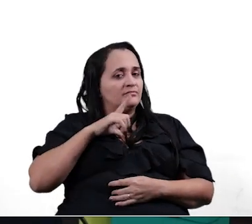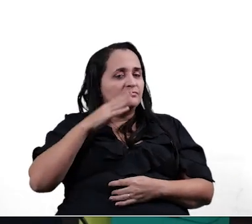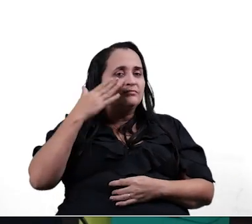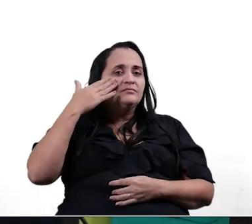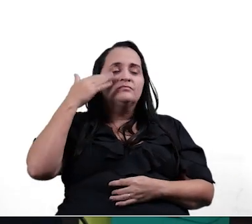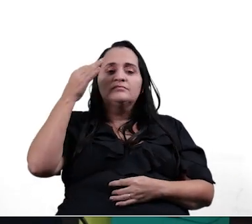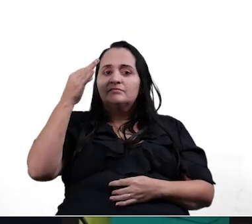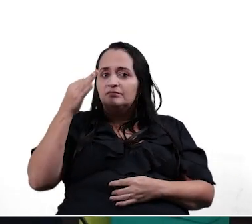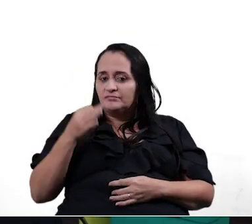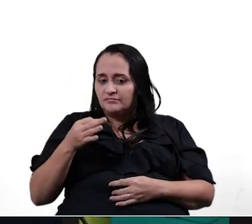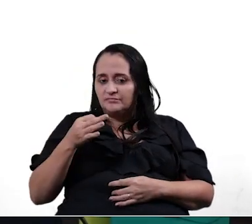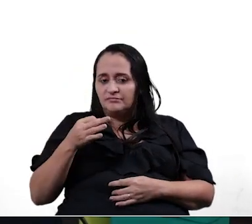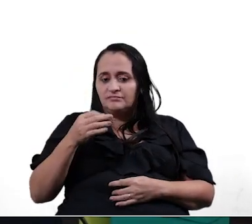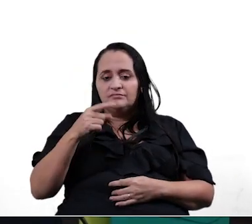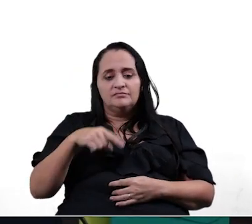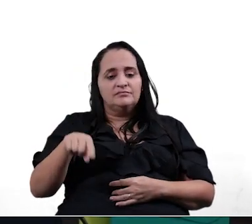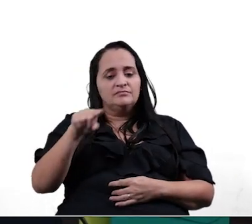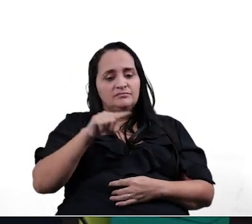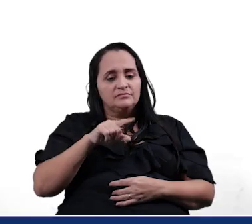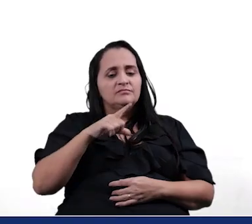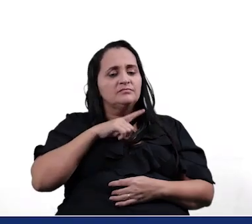uma história preferida.